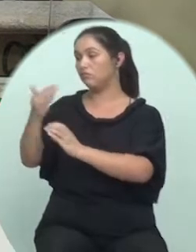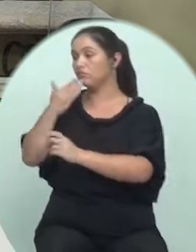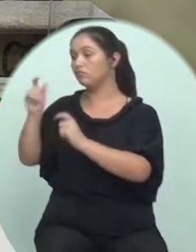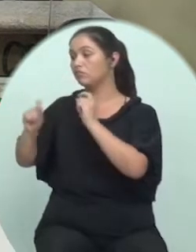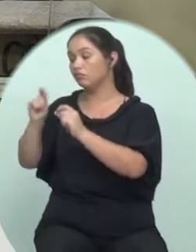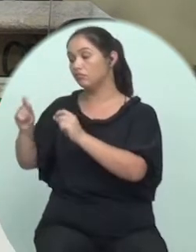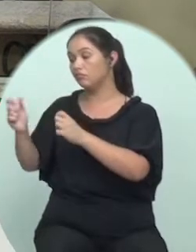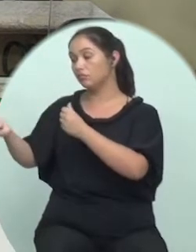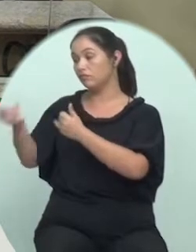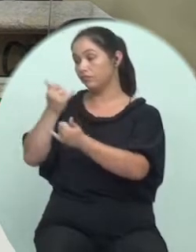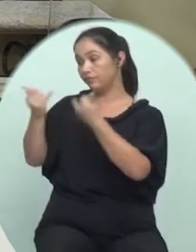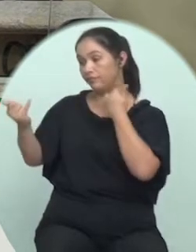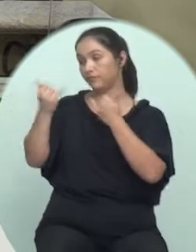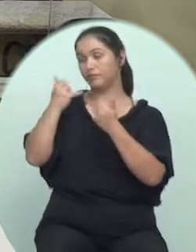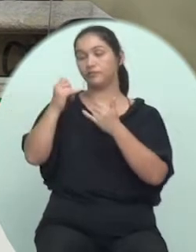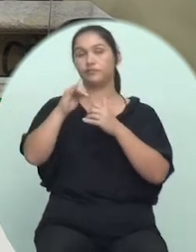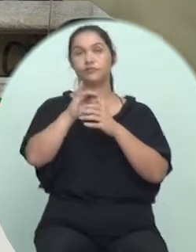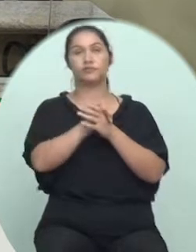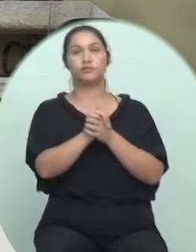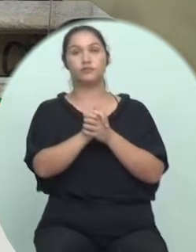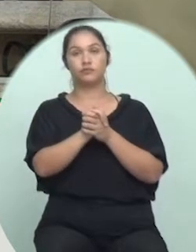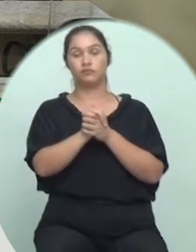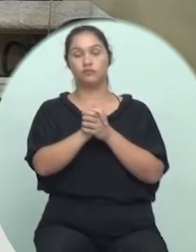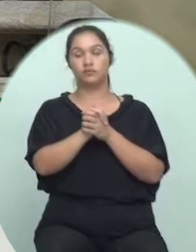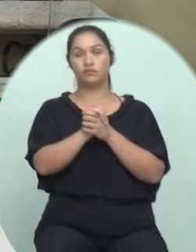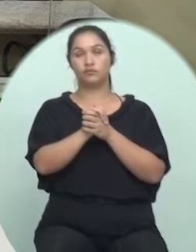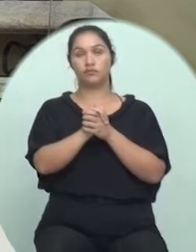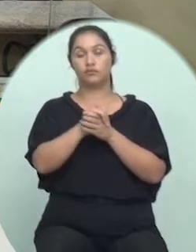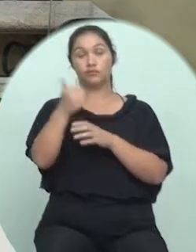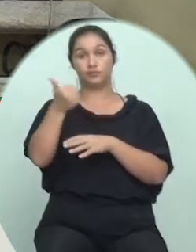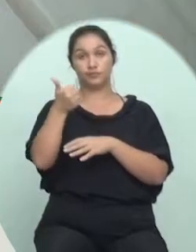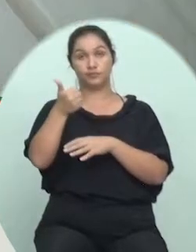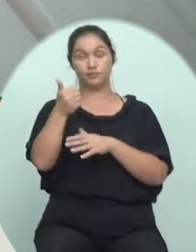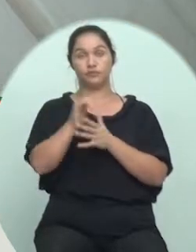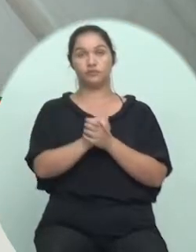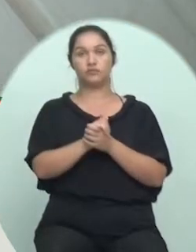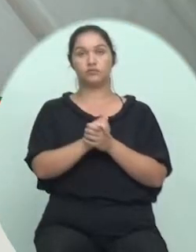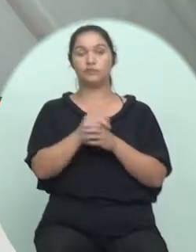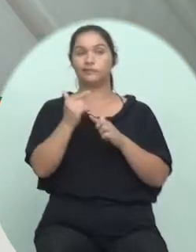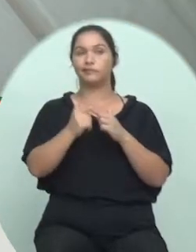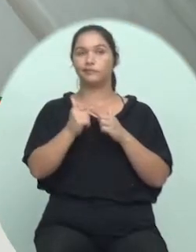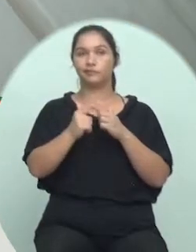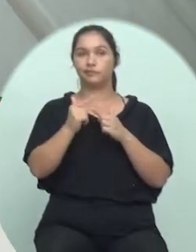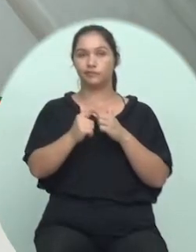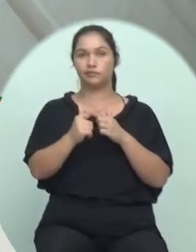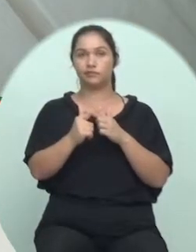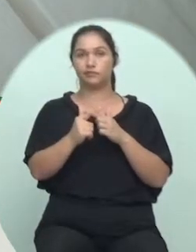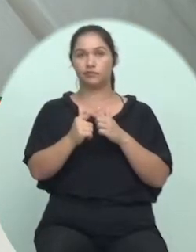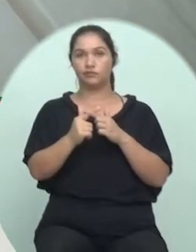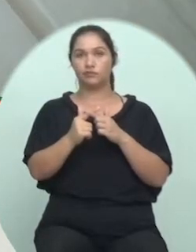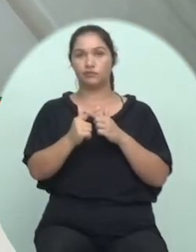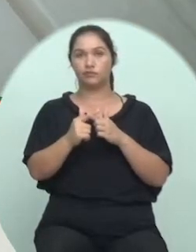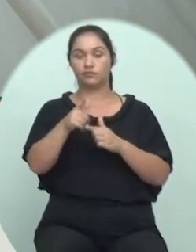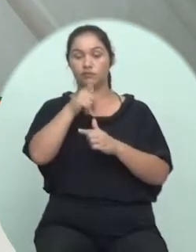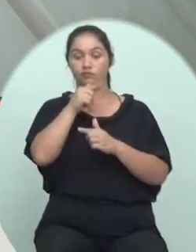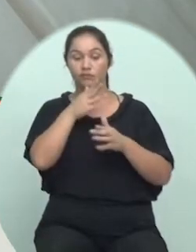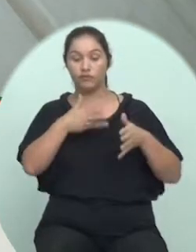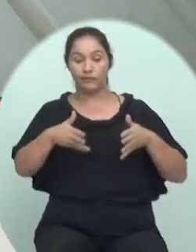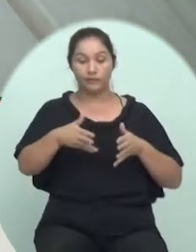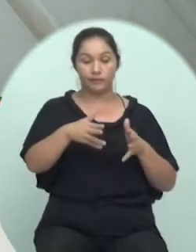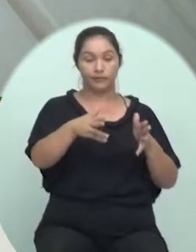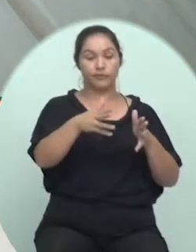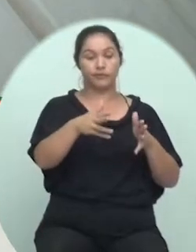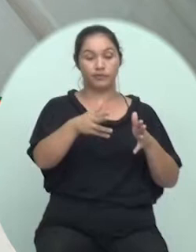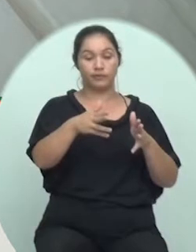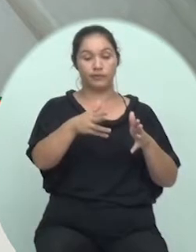solicitando que seja informada esta Casa Legislativa o seguinte. Primeiro, por que não foi concluída a limpeza do rio localizado no